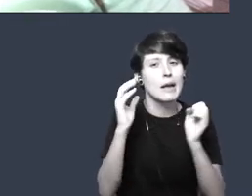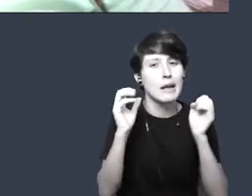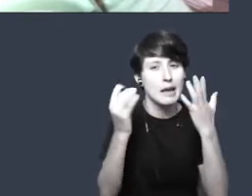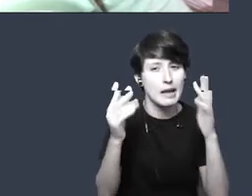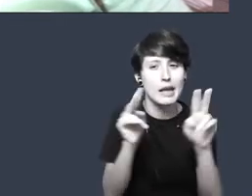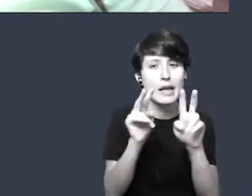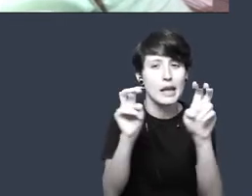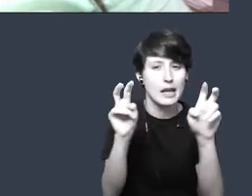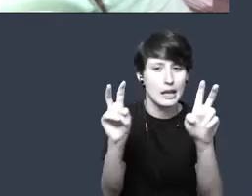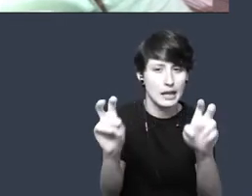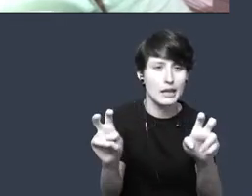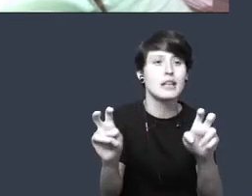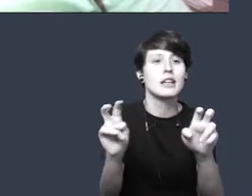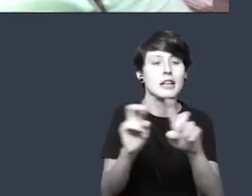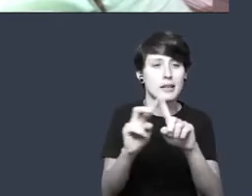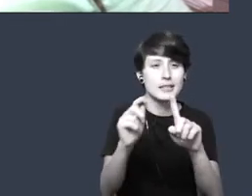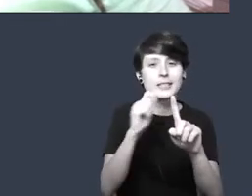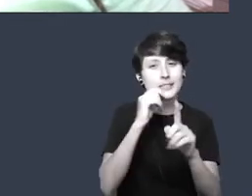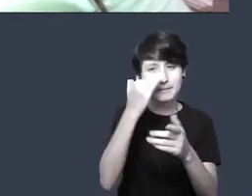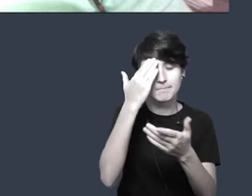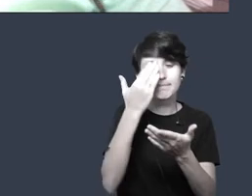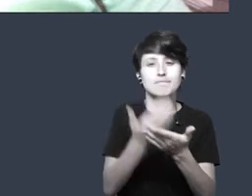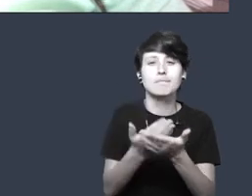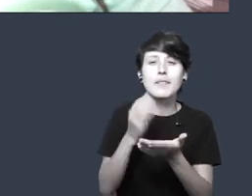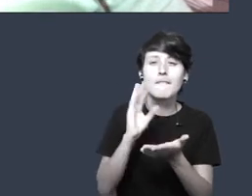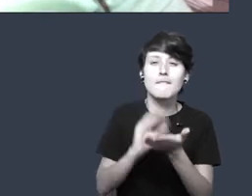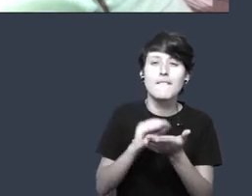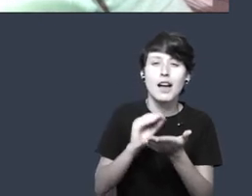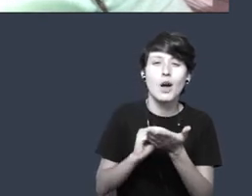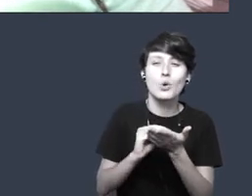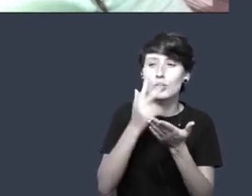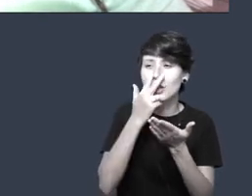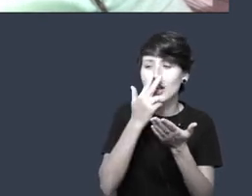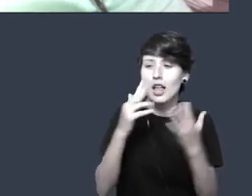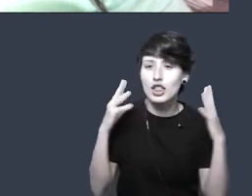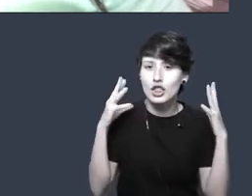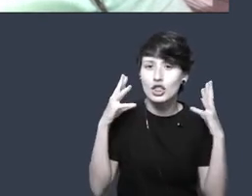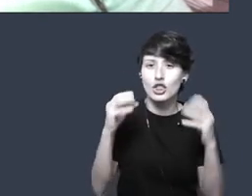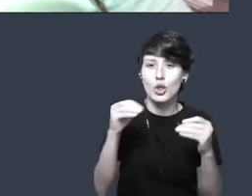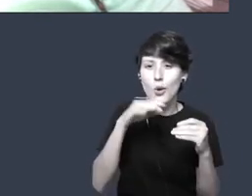isso, mas eu ainda acho que falta entrar em todas